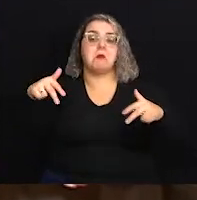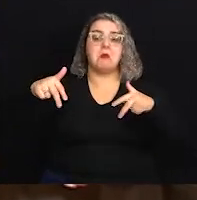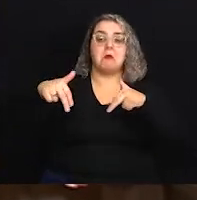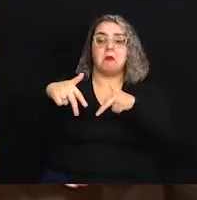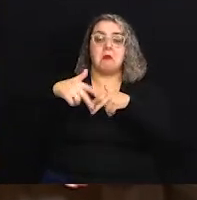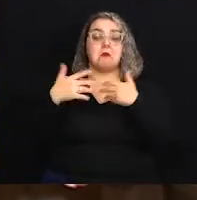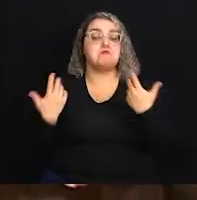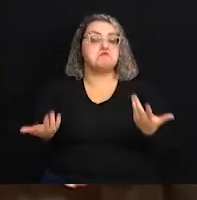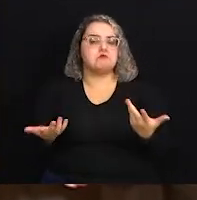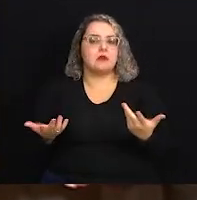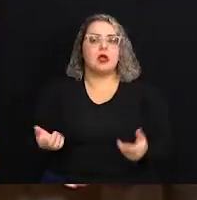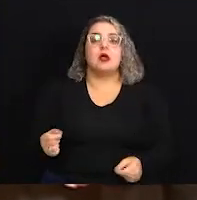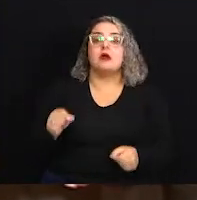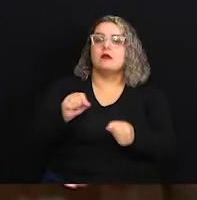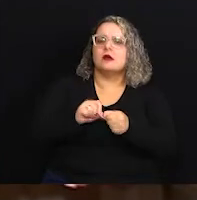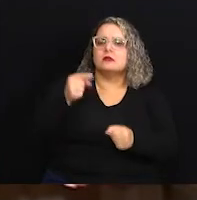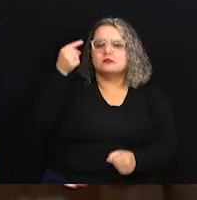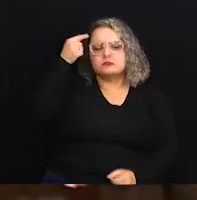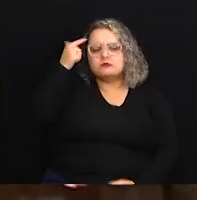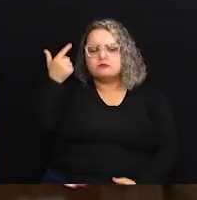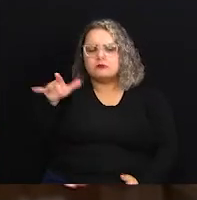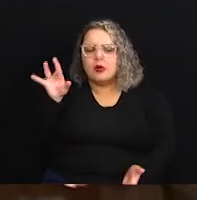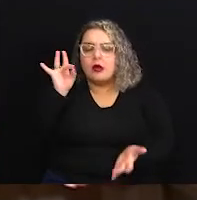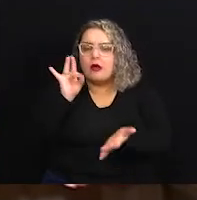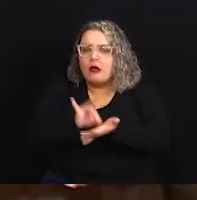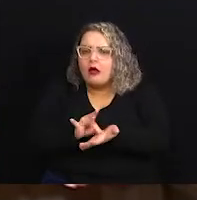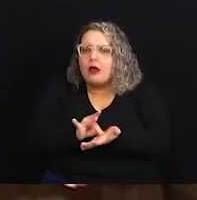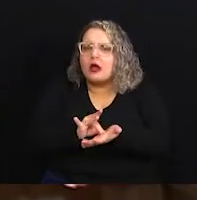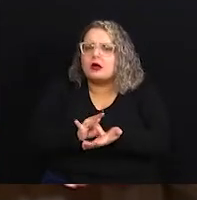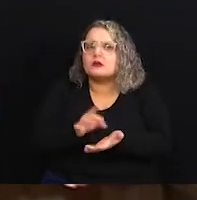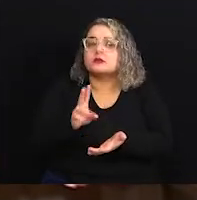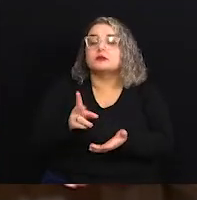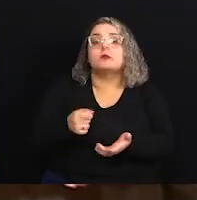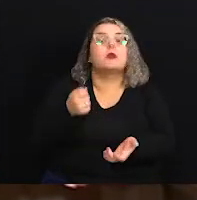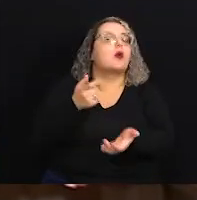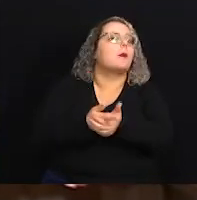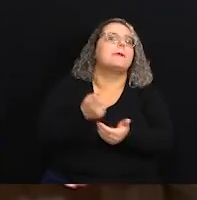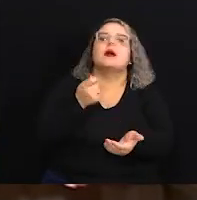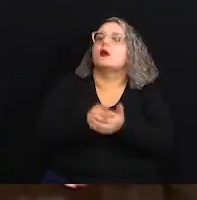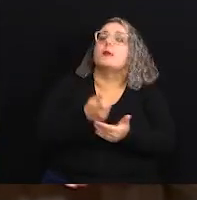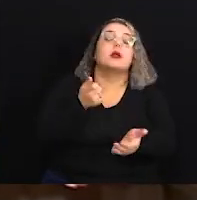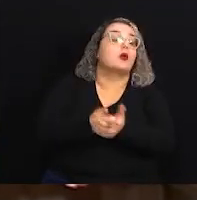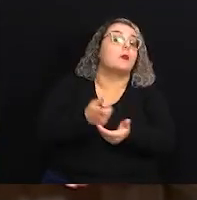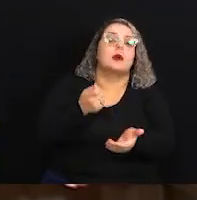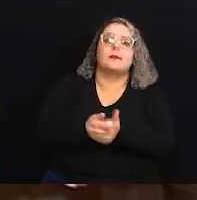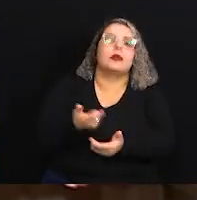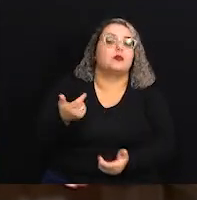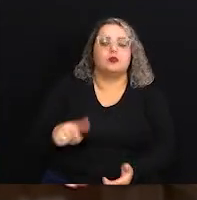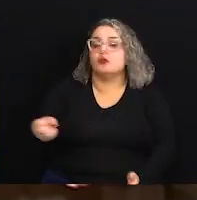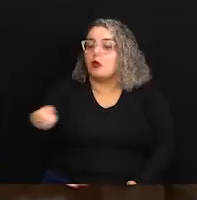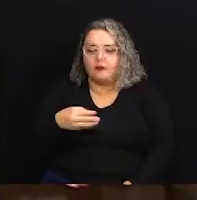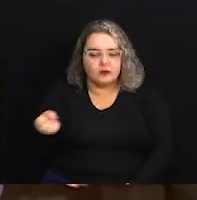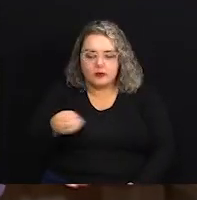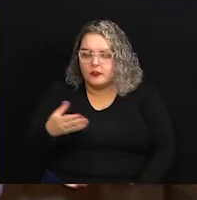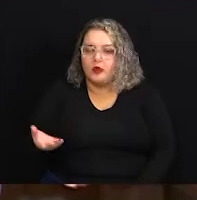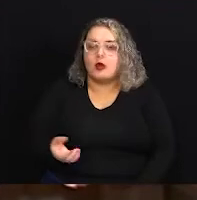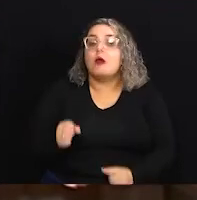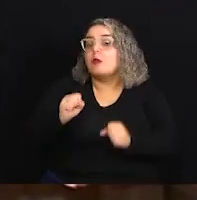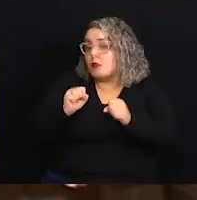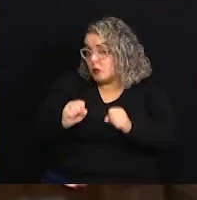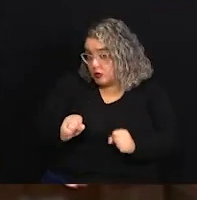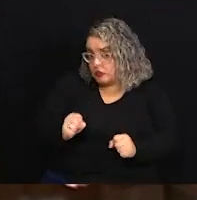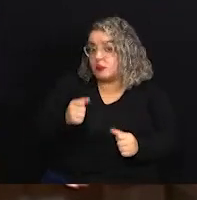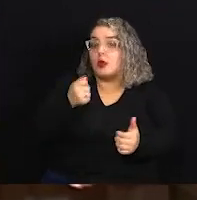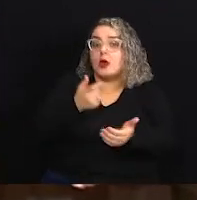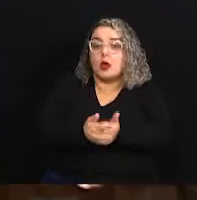desfiles. Então, isso faz com que a gente repense a real necessidade de sempre comprar peças novas. Então, é possível comprar peças que